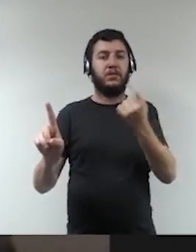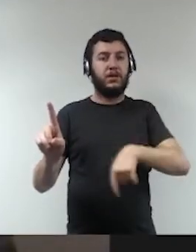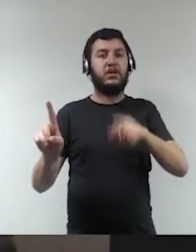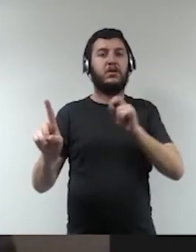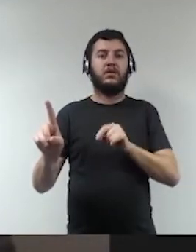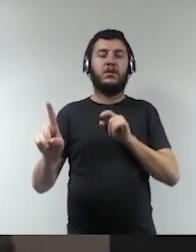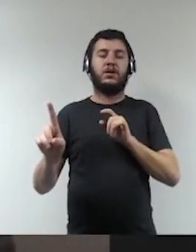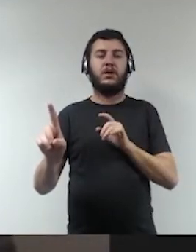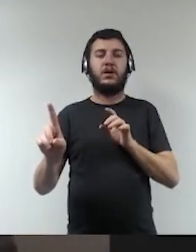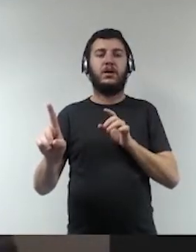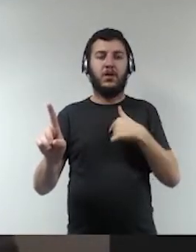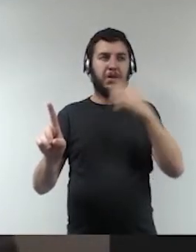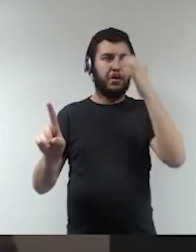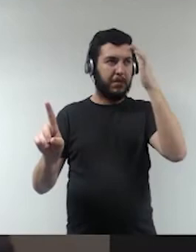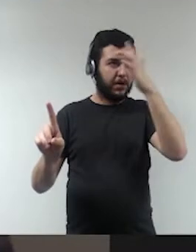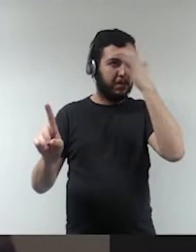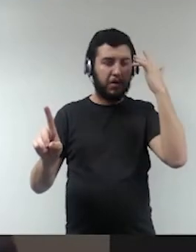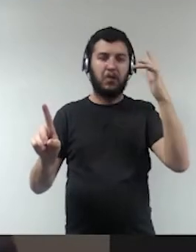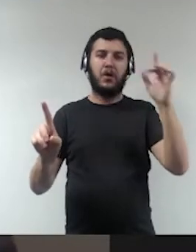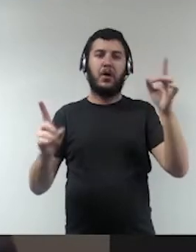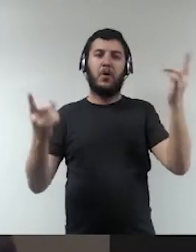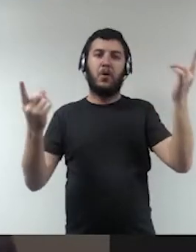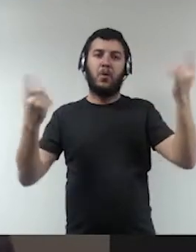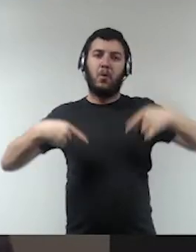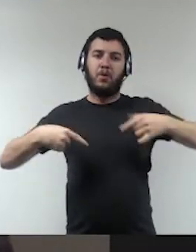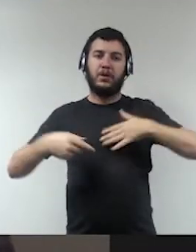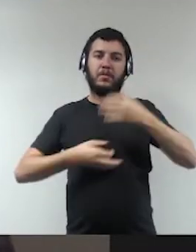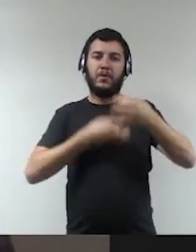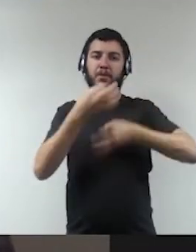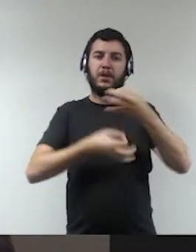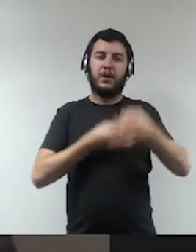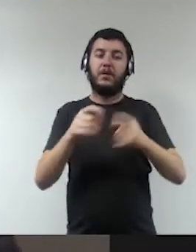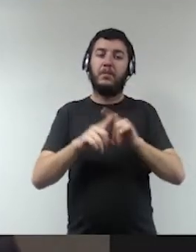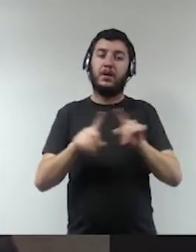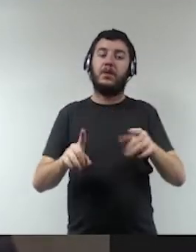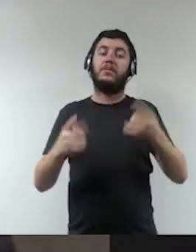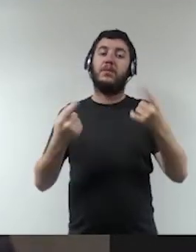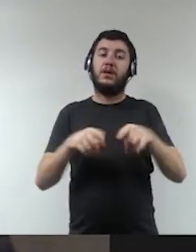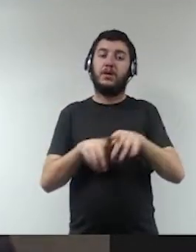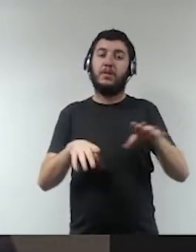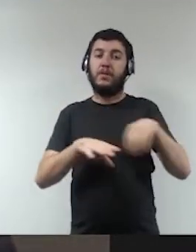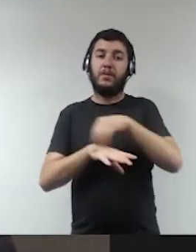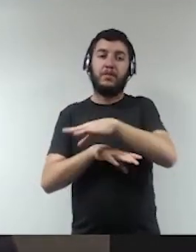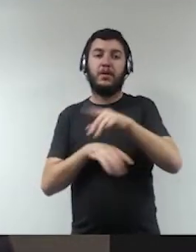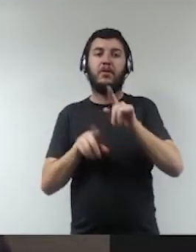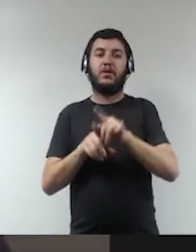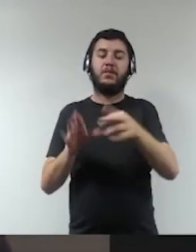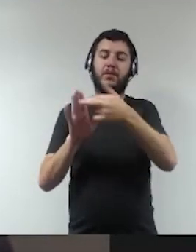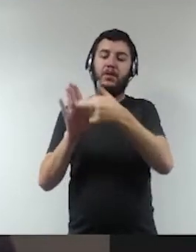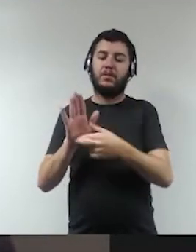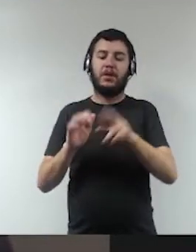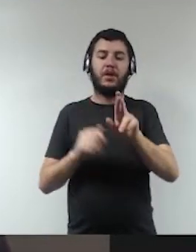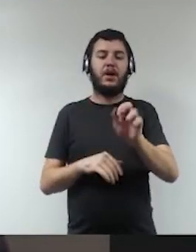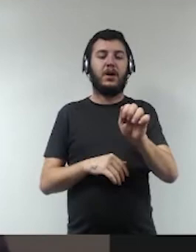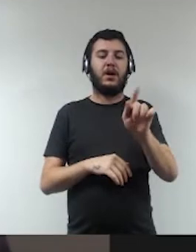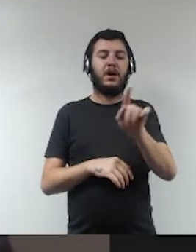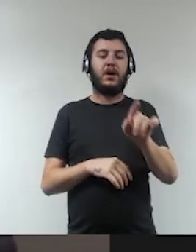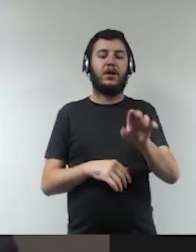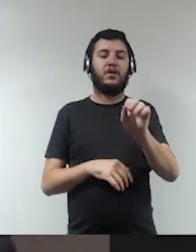contrário, a observância aos princípios da eficiência, aos princípios da razoabilidade, da